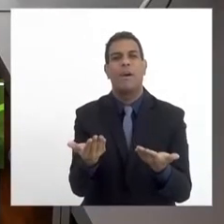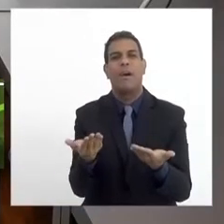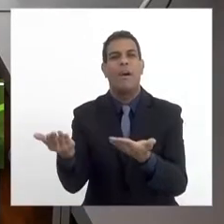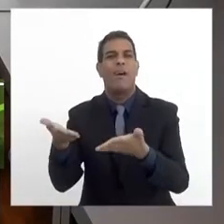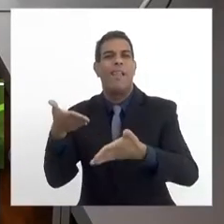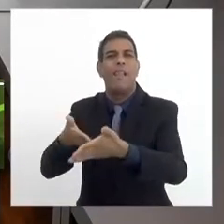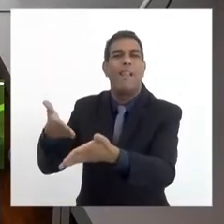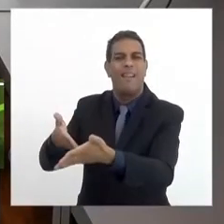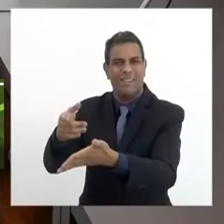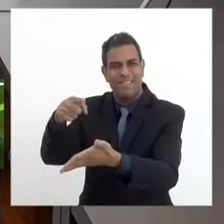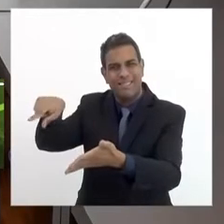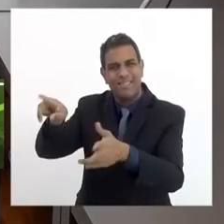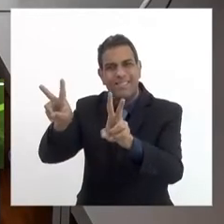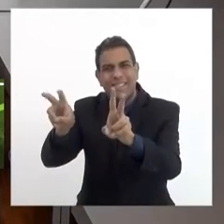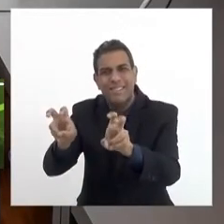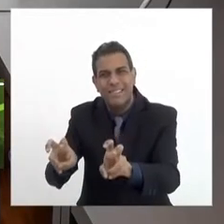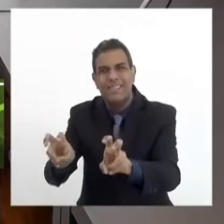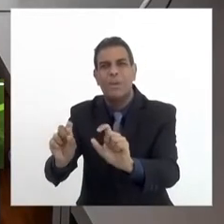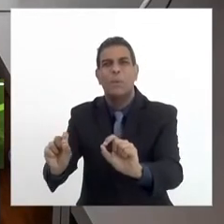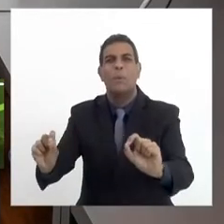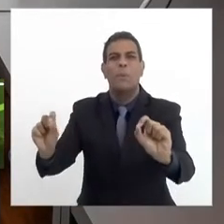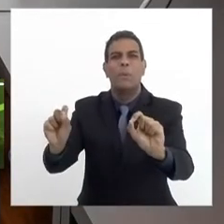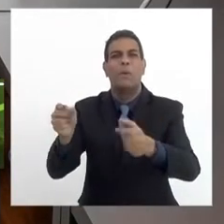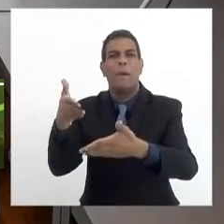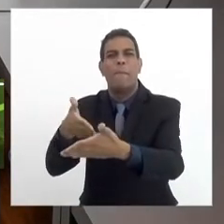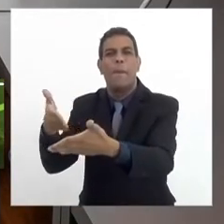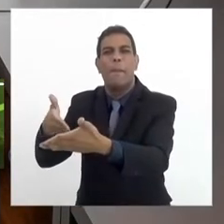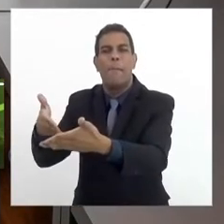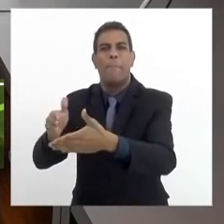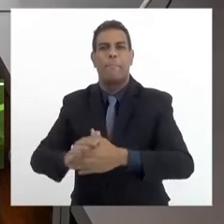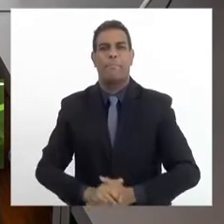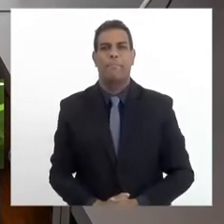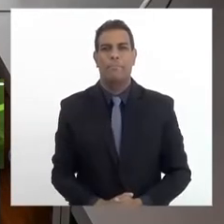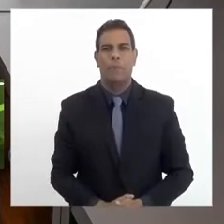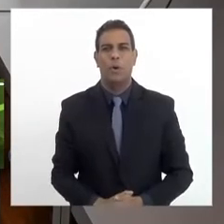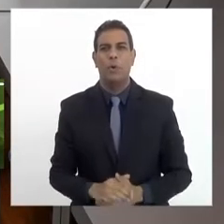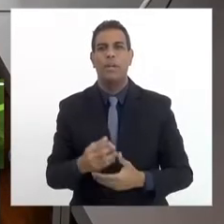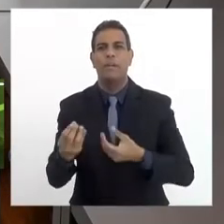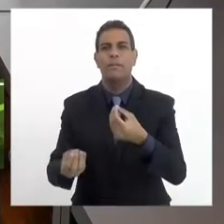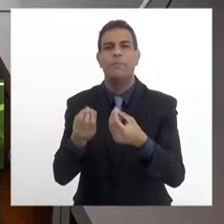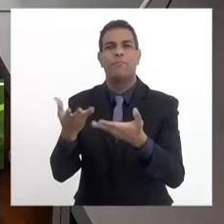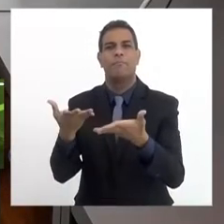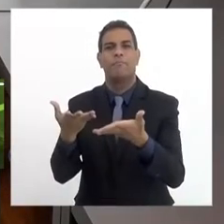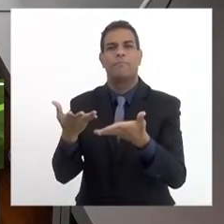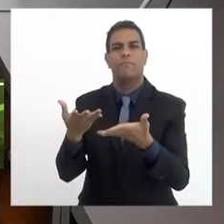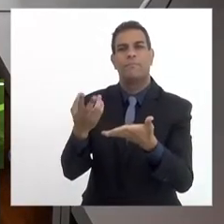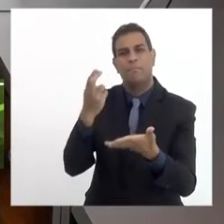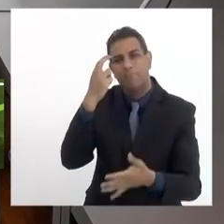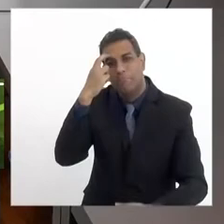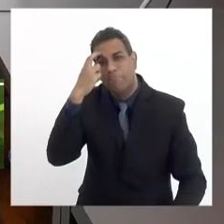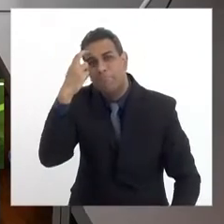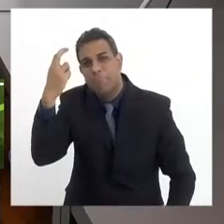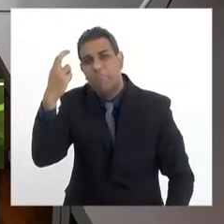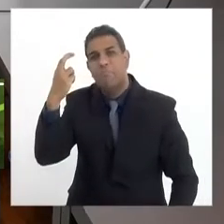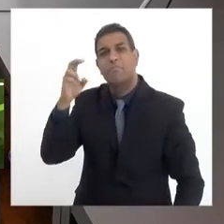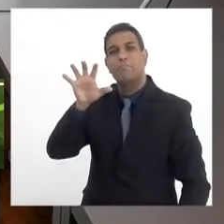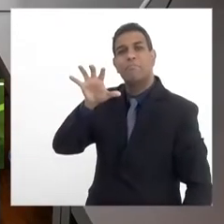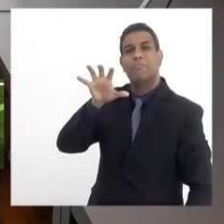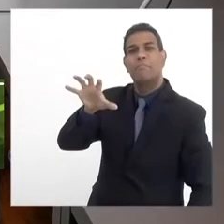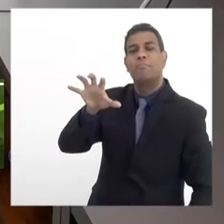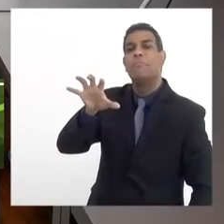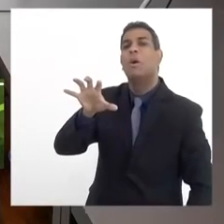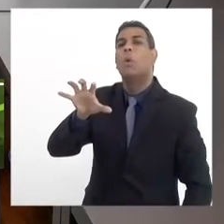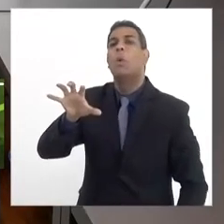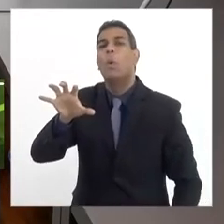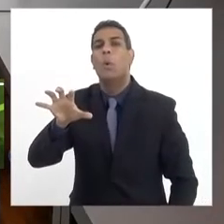limitação é no coração. Porque falar um negócio daquele não é nem inteligência. É falta de sensibilidade.